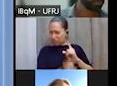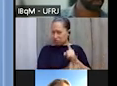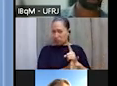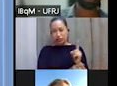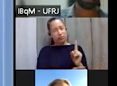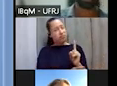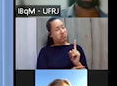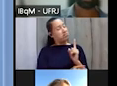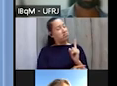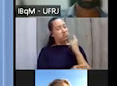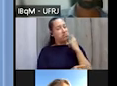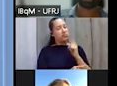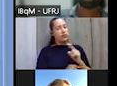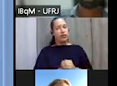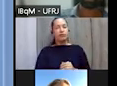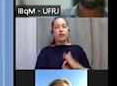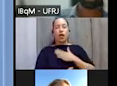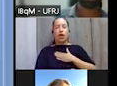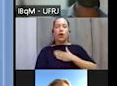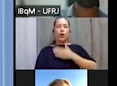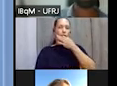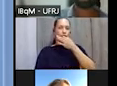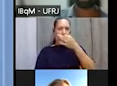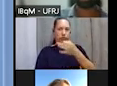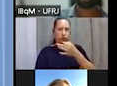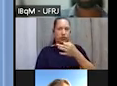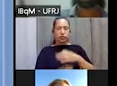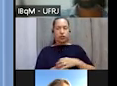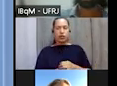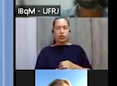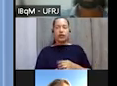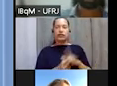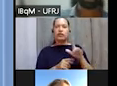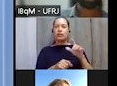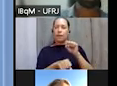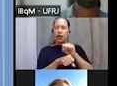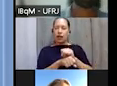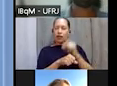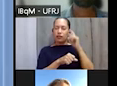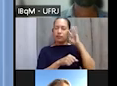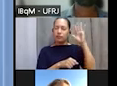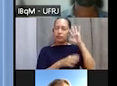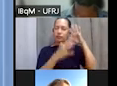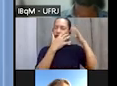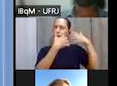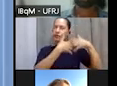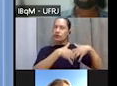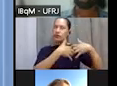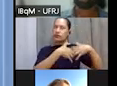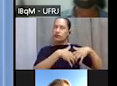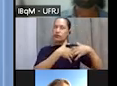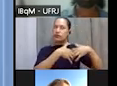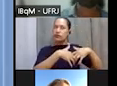Eu sugeriria que a gente tivesse uma profunda reflexão sobre essa questão, porque a contribuição